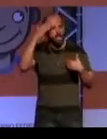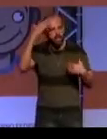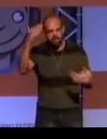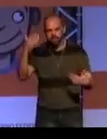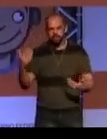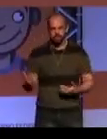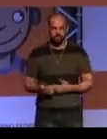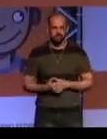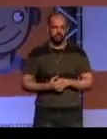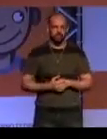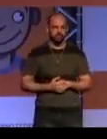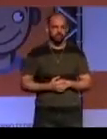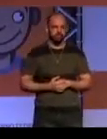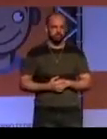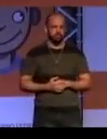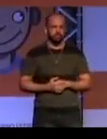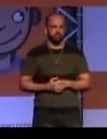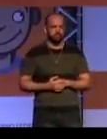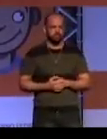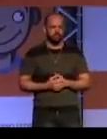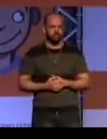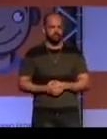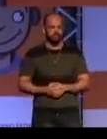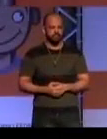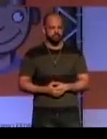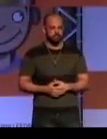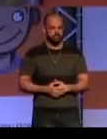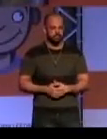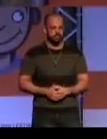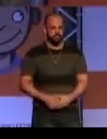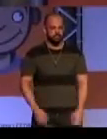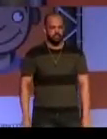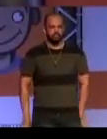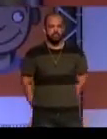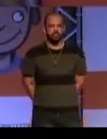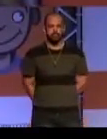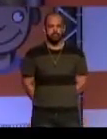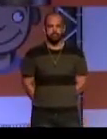ao Reinaldo, Cristina e o João, que contribuíram para isso. Obrigado.